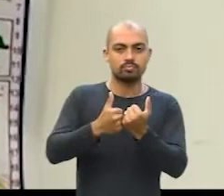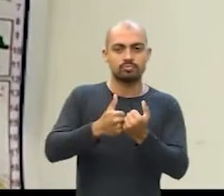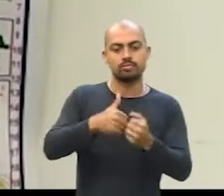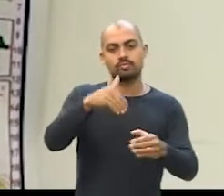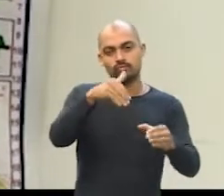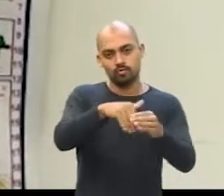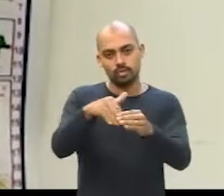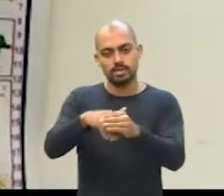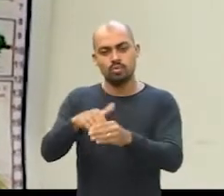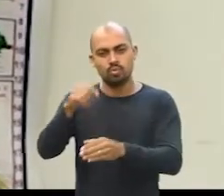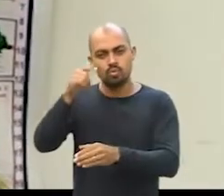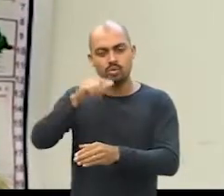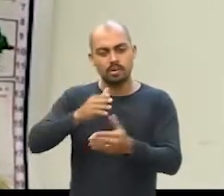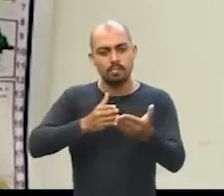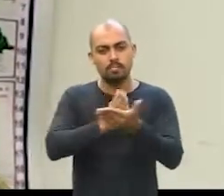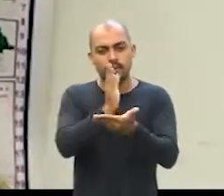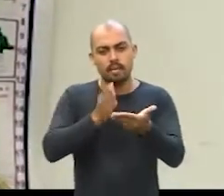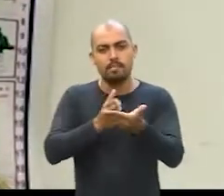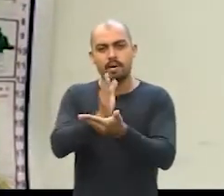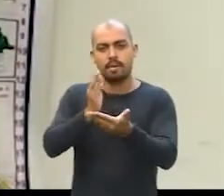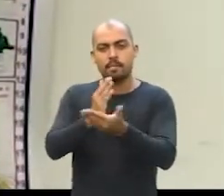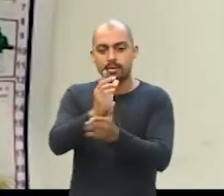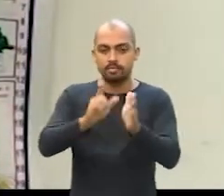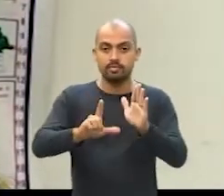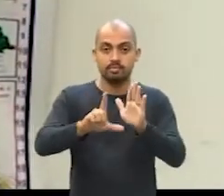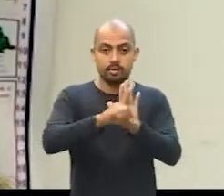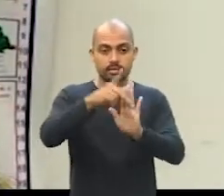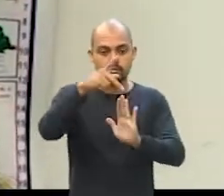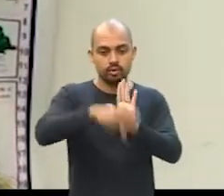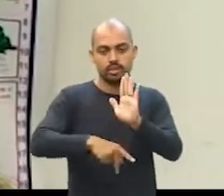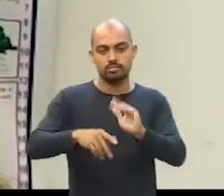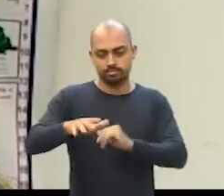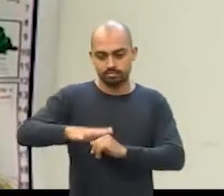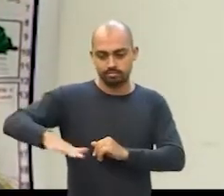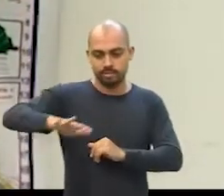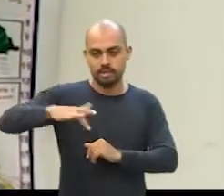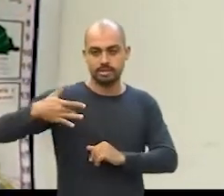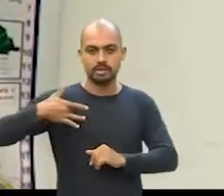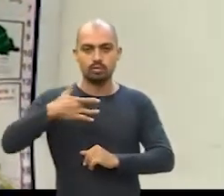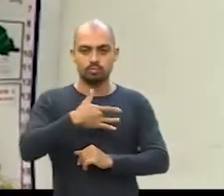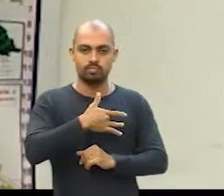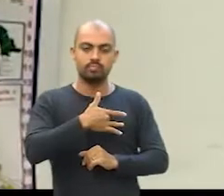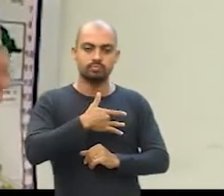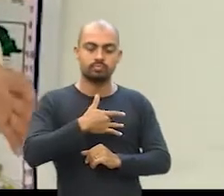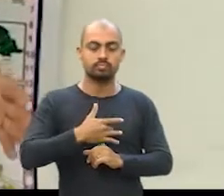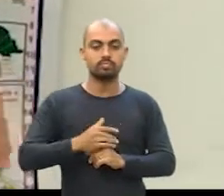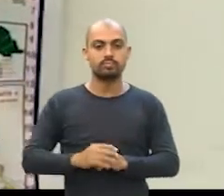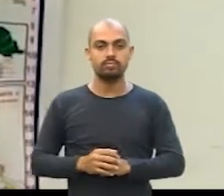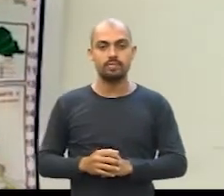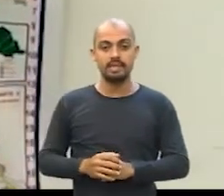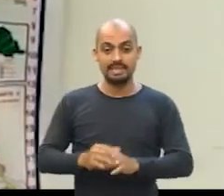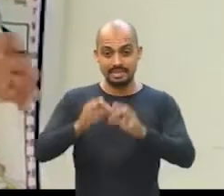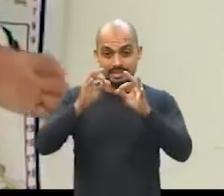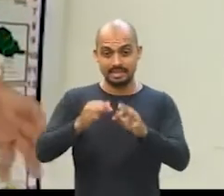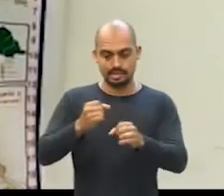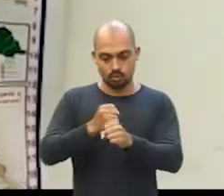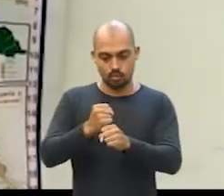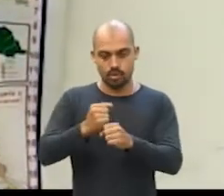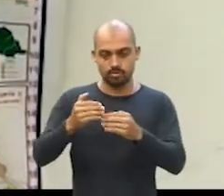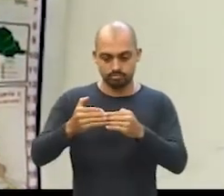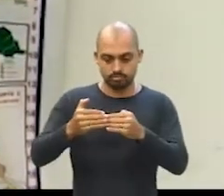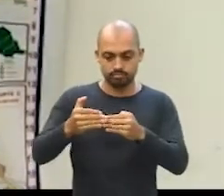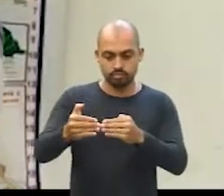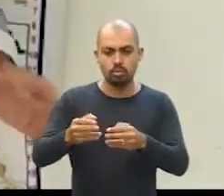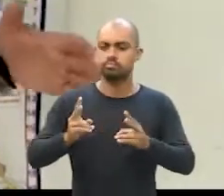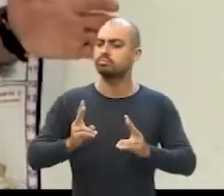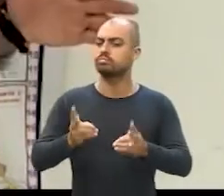última legislatura. Consegui aprovar bons projetos na área de saúde. Tenho certeza que no próximo